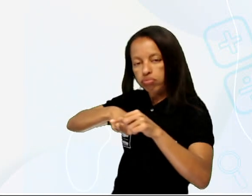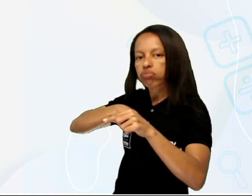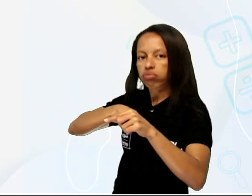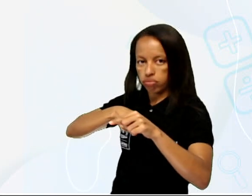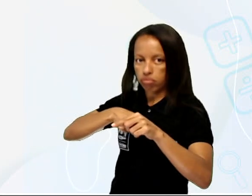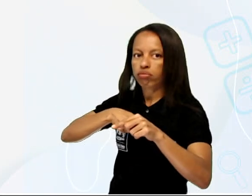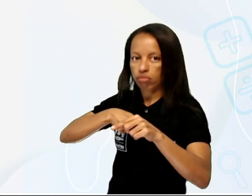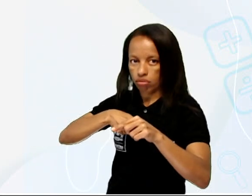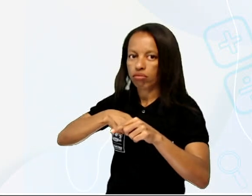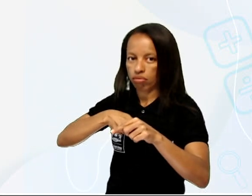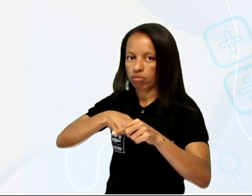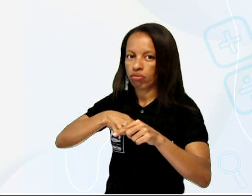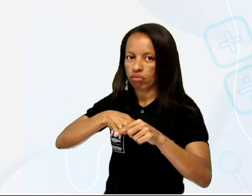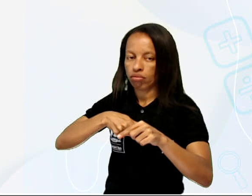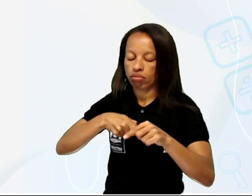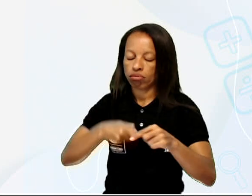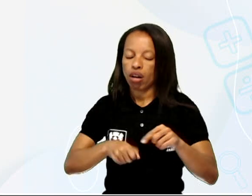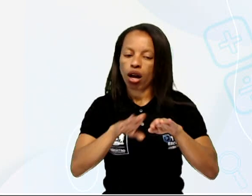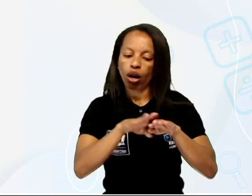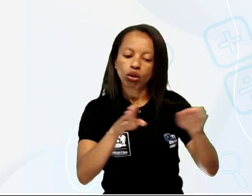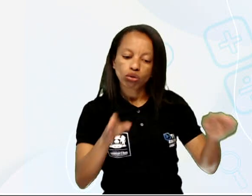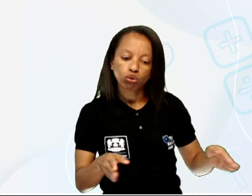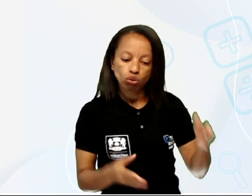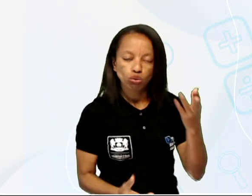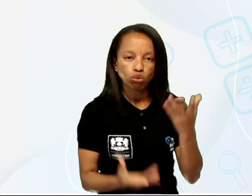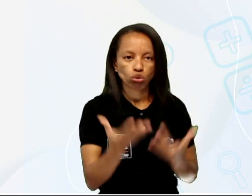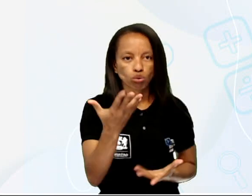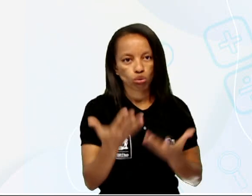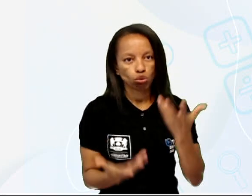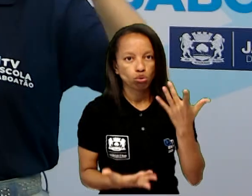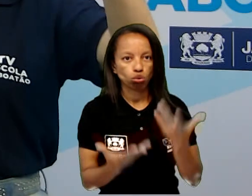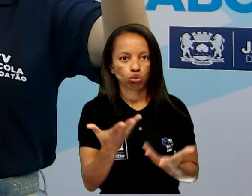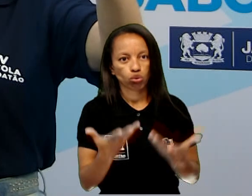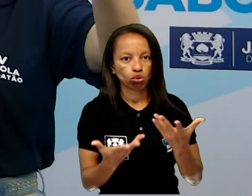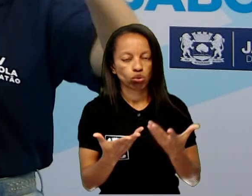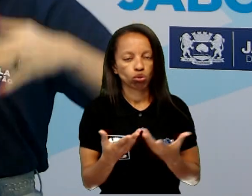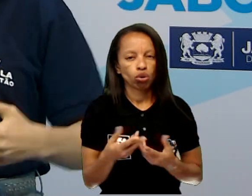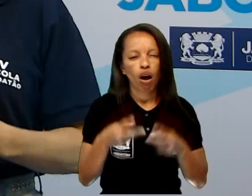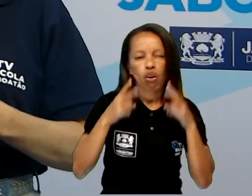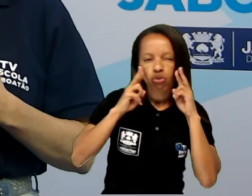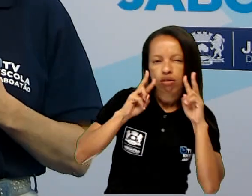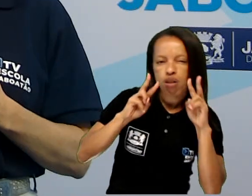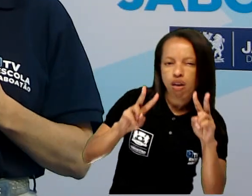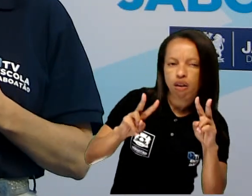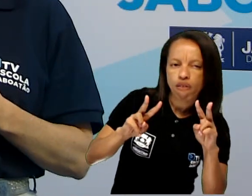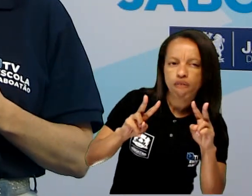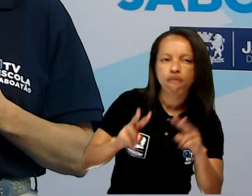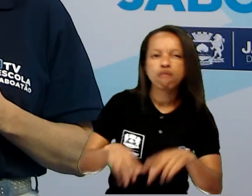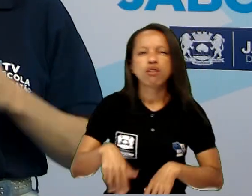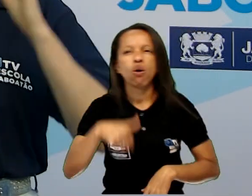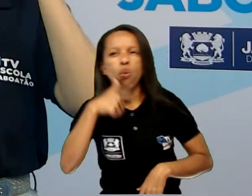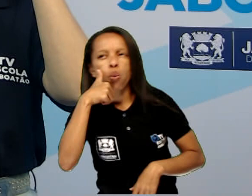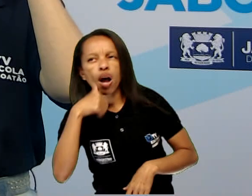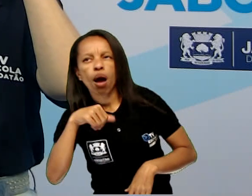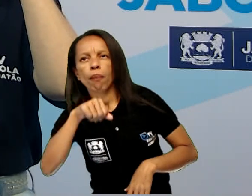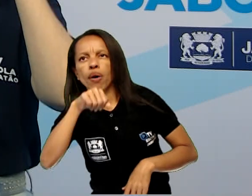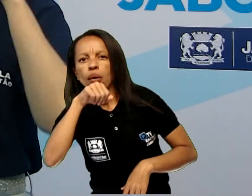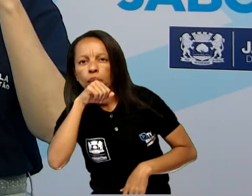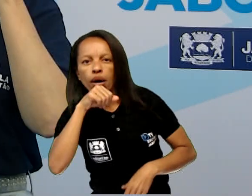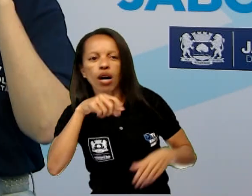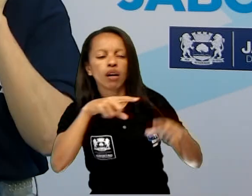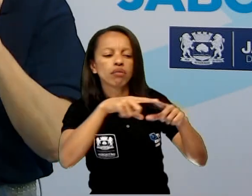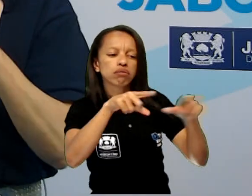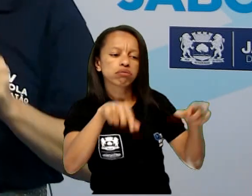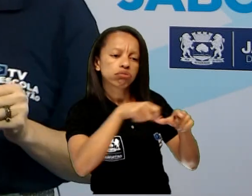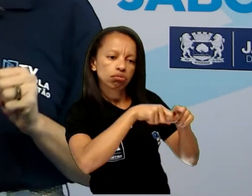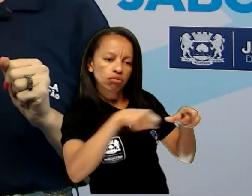nas últimas bocas. Se a mamãe botou uma panela lá atrás, botou o cabo virado para dentro, é